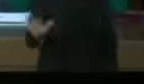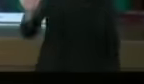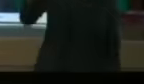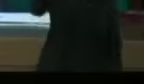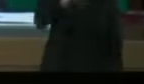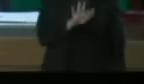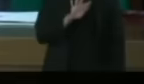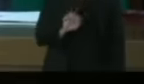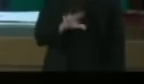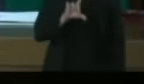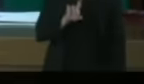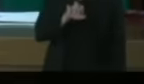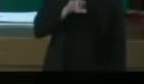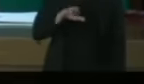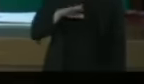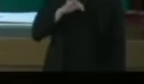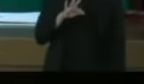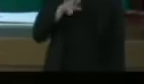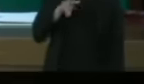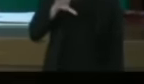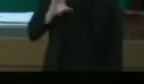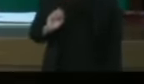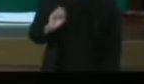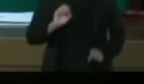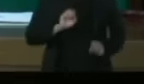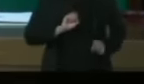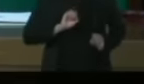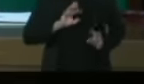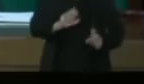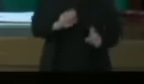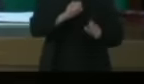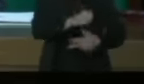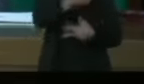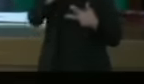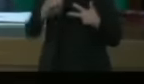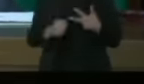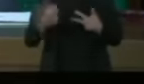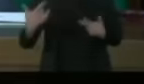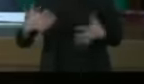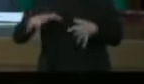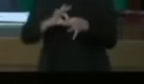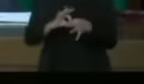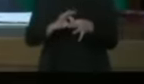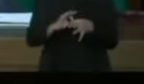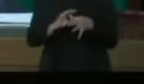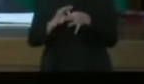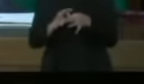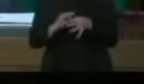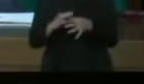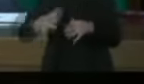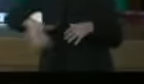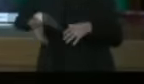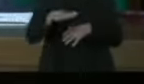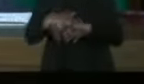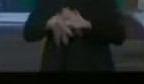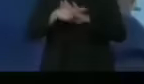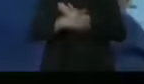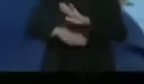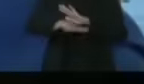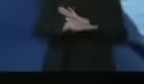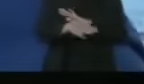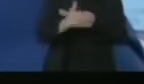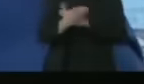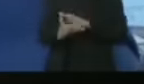que envolva todos os poderes da da Federação todos os poderes que estão envolvidos direto ou